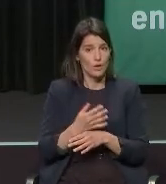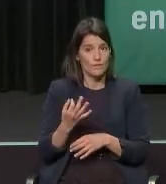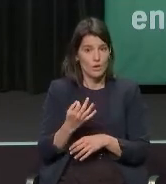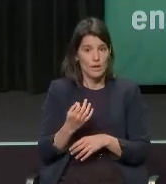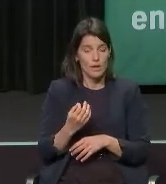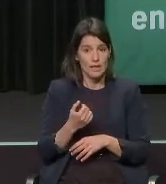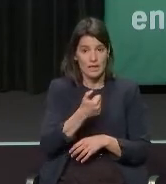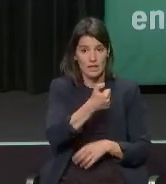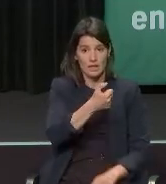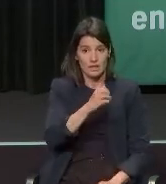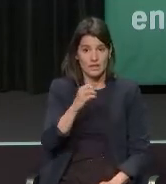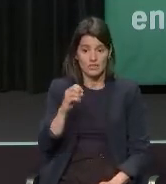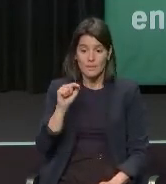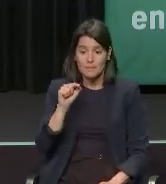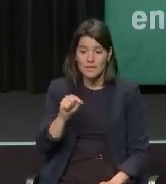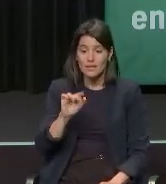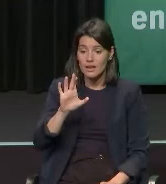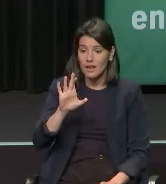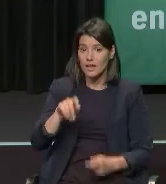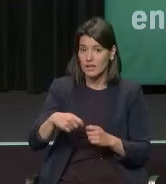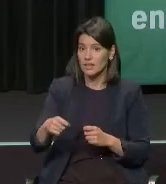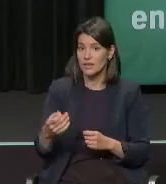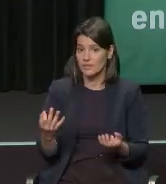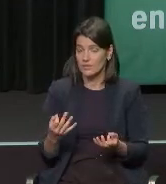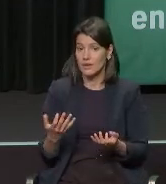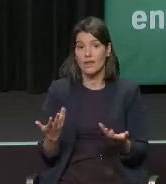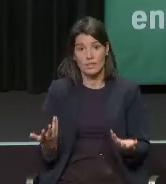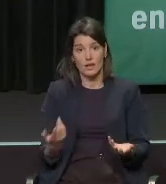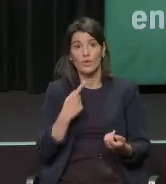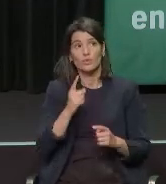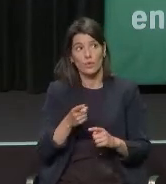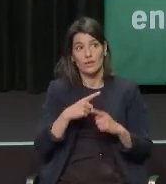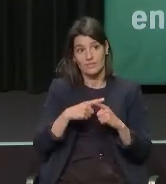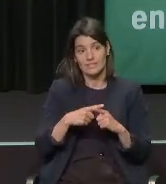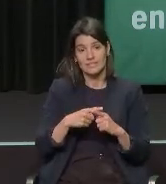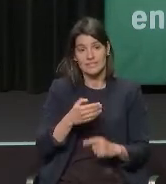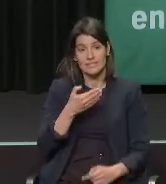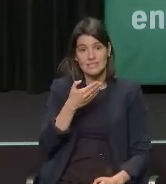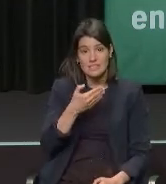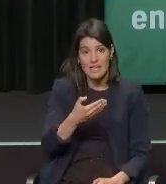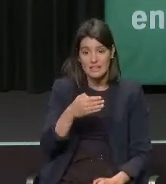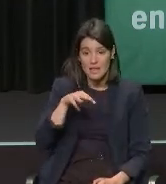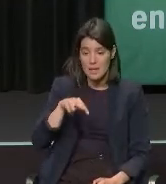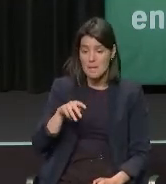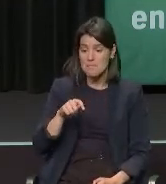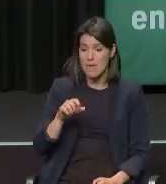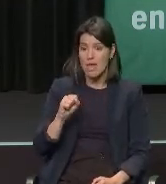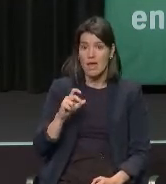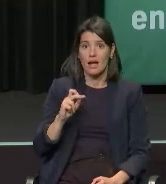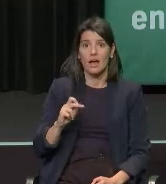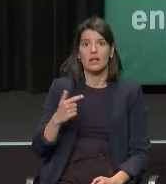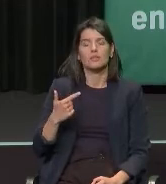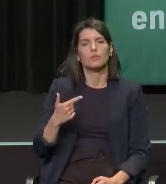mil de hectares, o que quer dizer que foram emitidas 7 megatoneladas de CO2